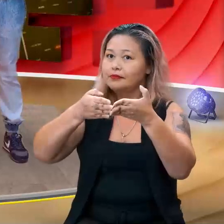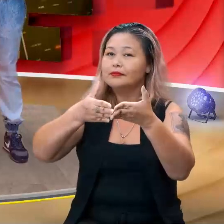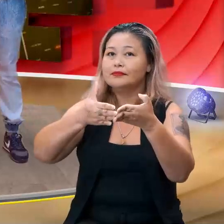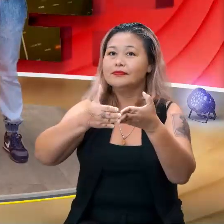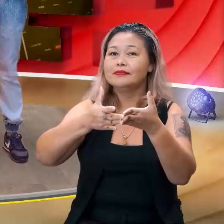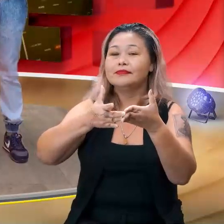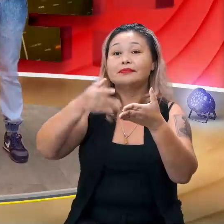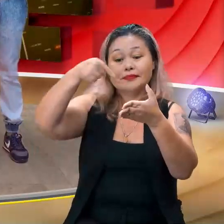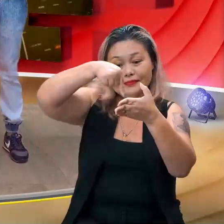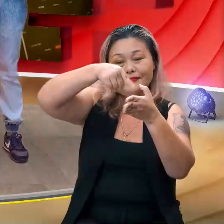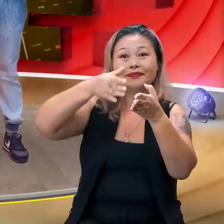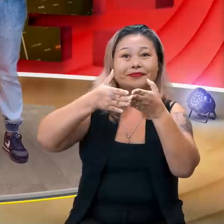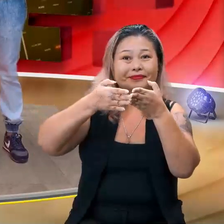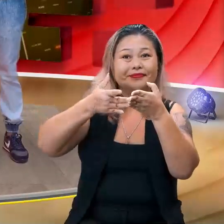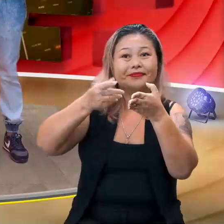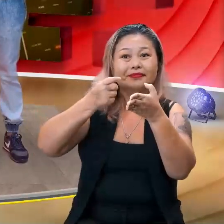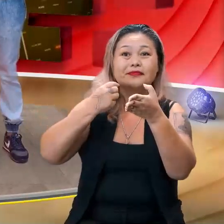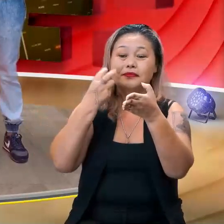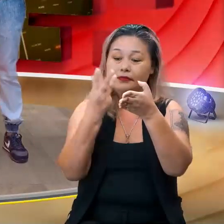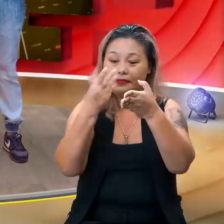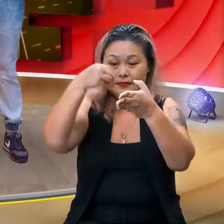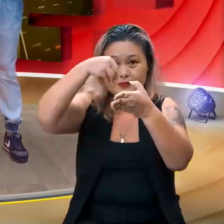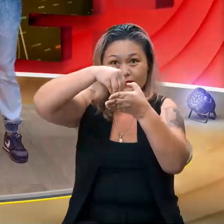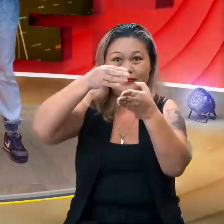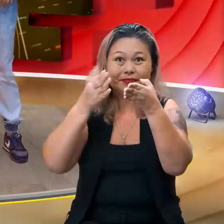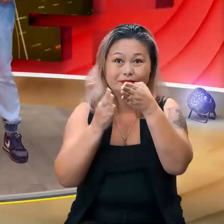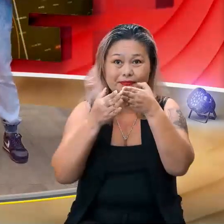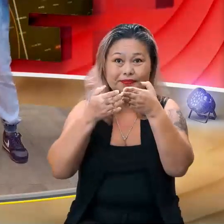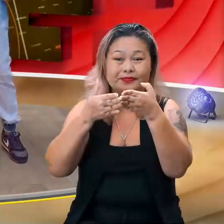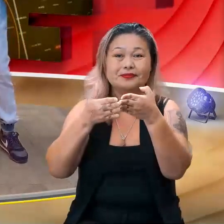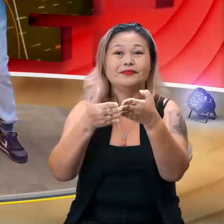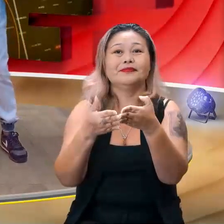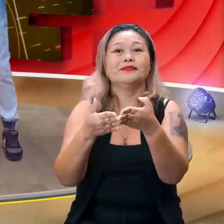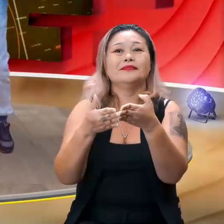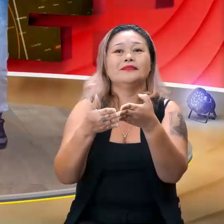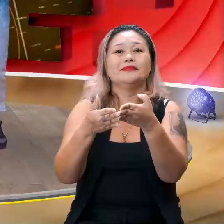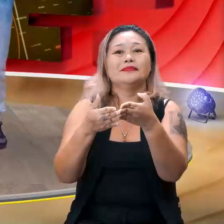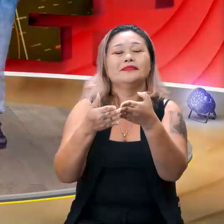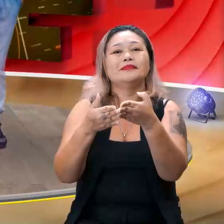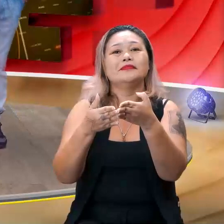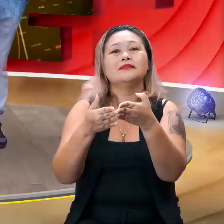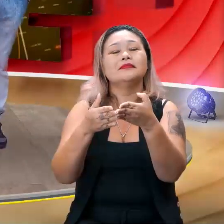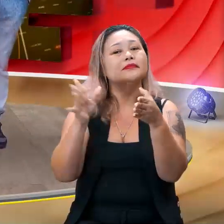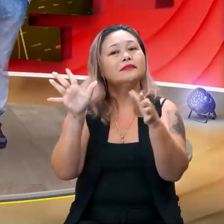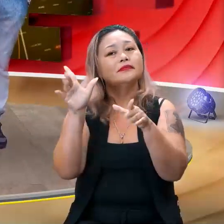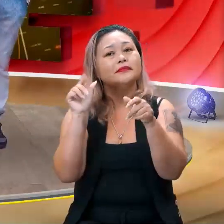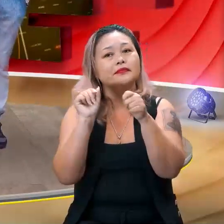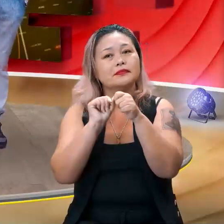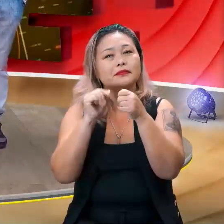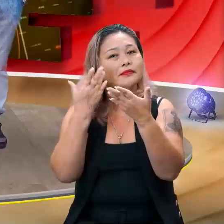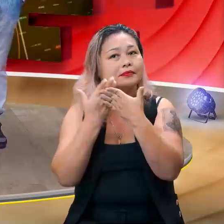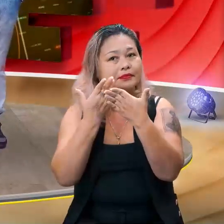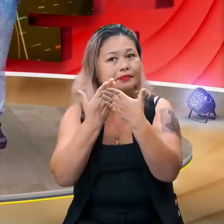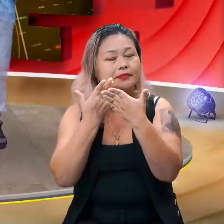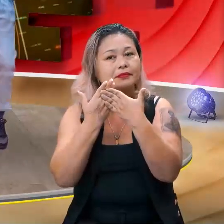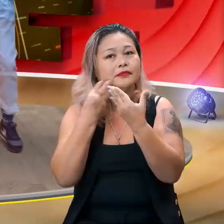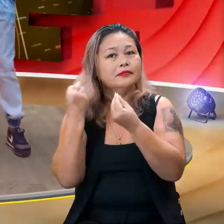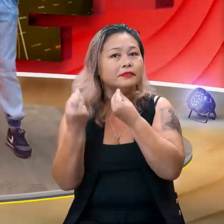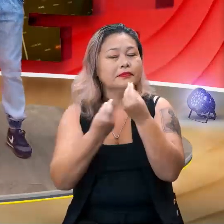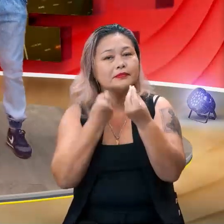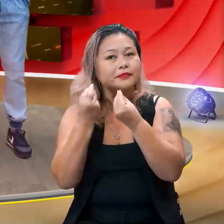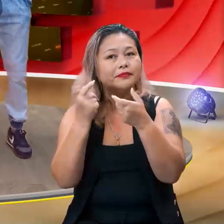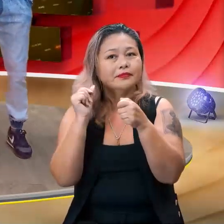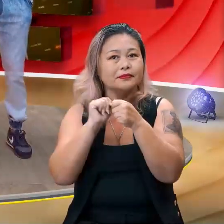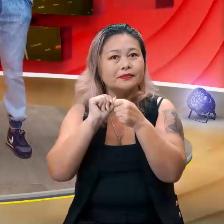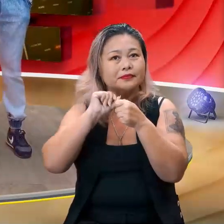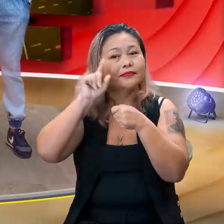no barco, tá? Todos os três de barco, casa de barco. Então, vamos fazer um estudo aí de como isso pode proceder